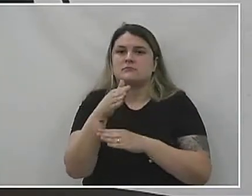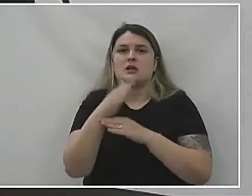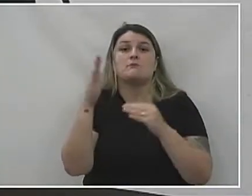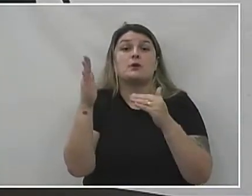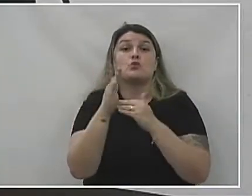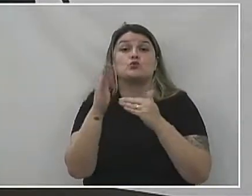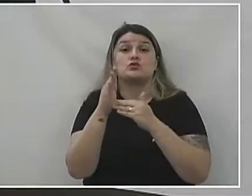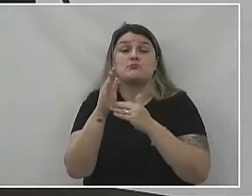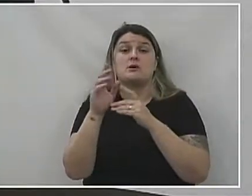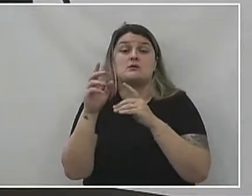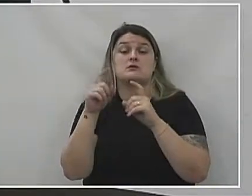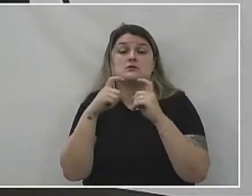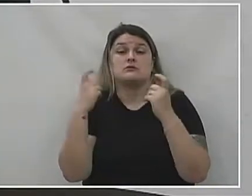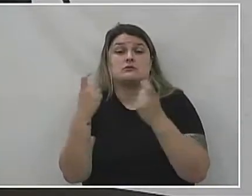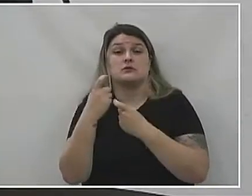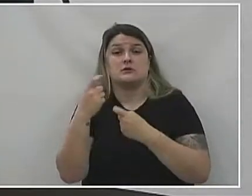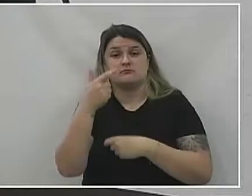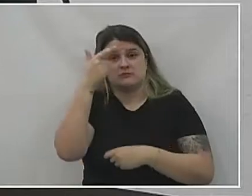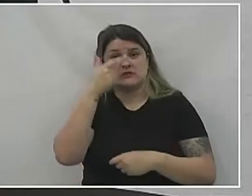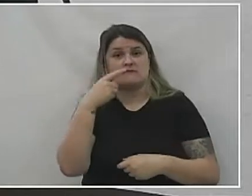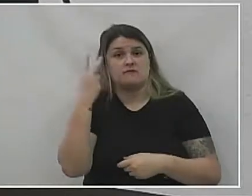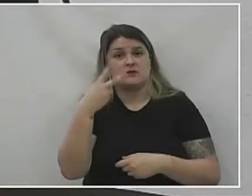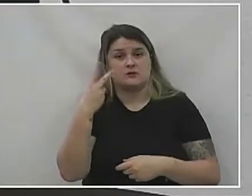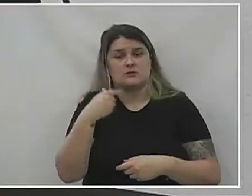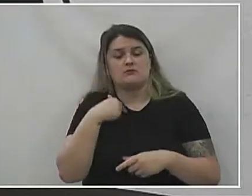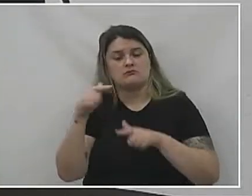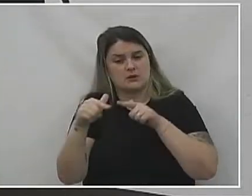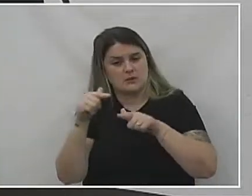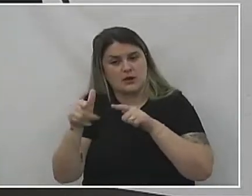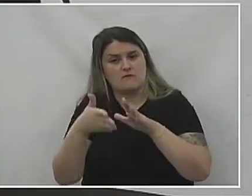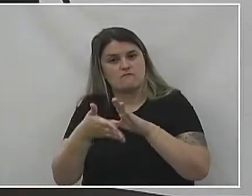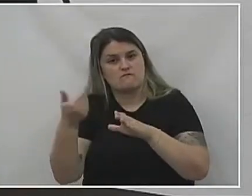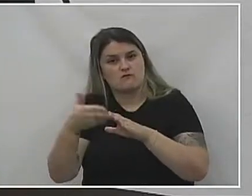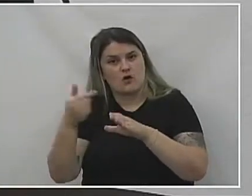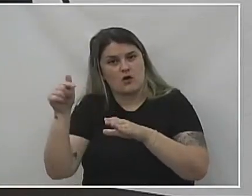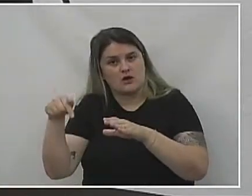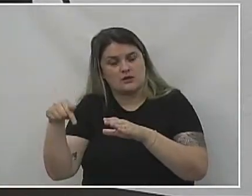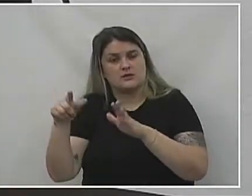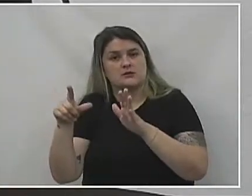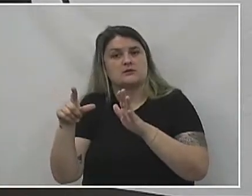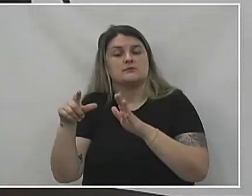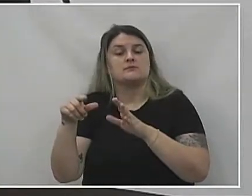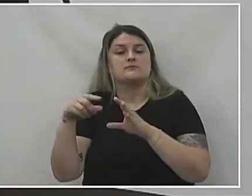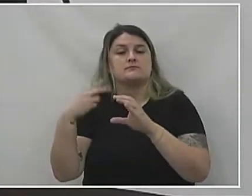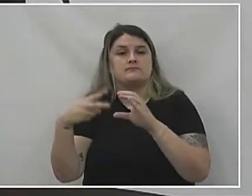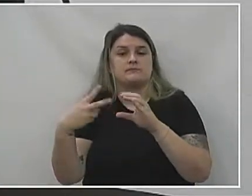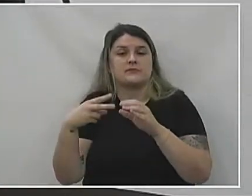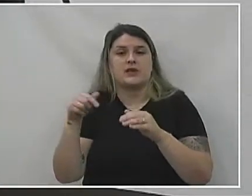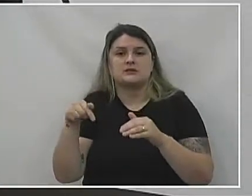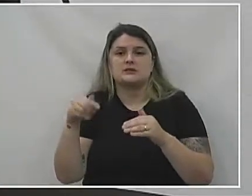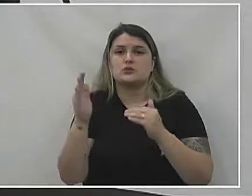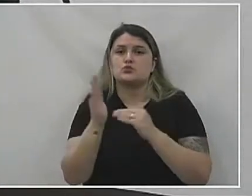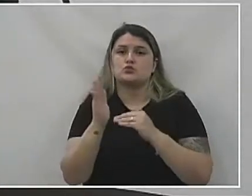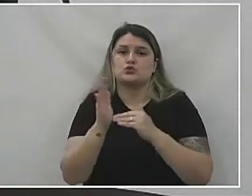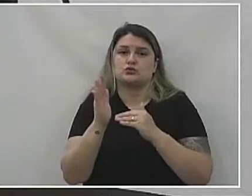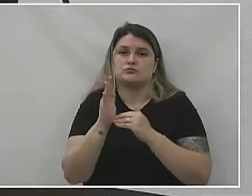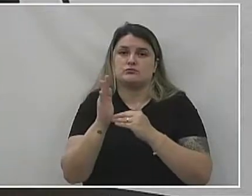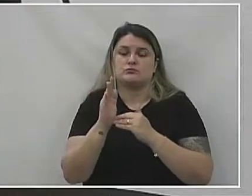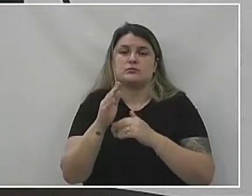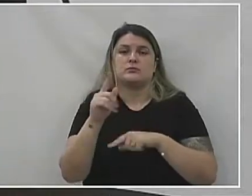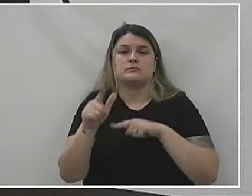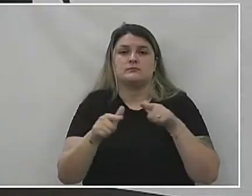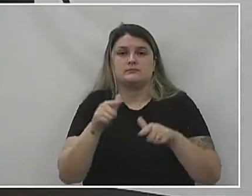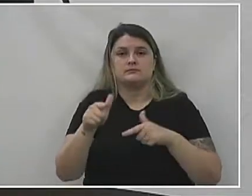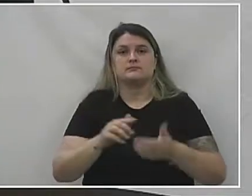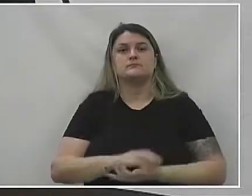última sessão como o vereador estarei trabalhando aí fora da da casa umas aqui em sessão essa seria o nosso último